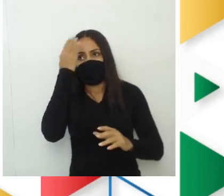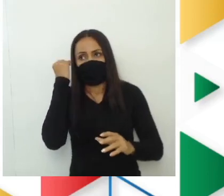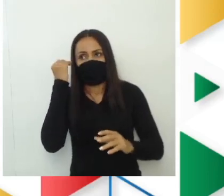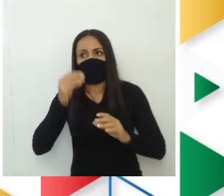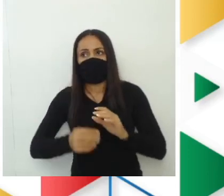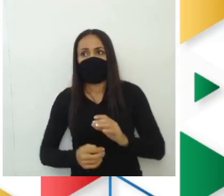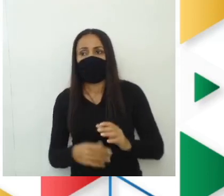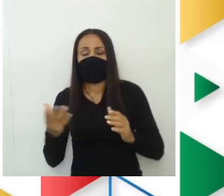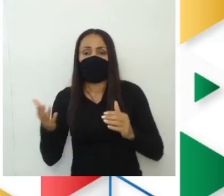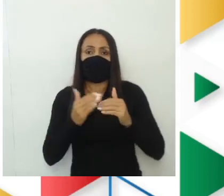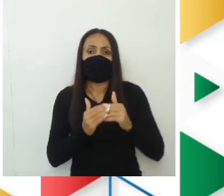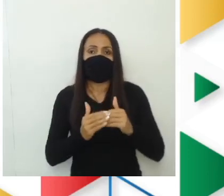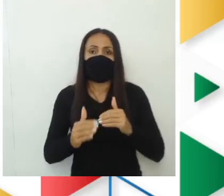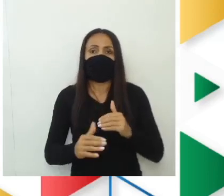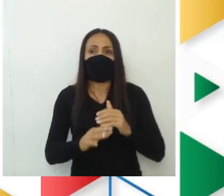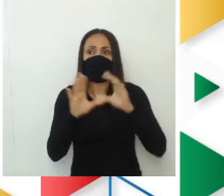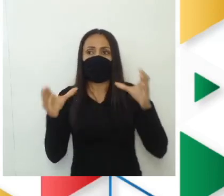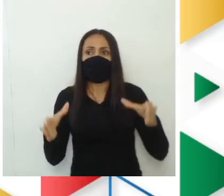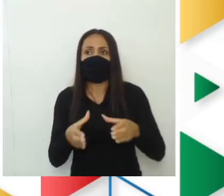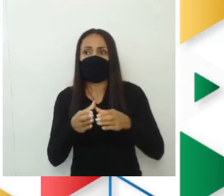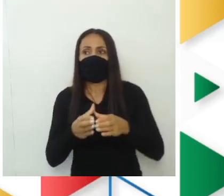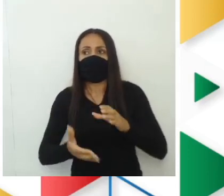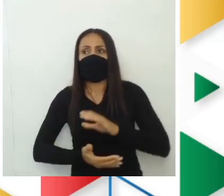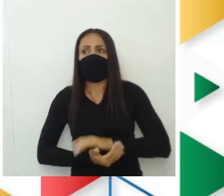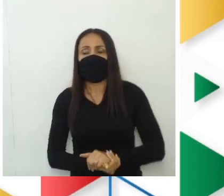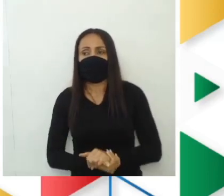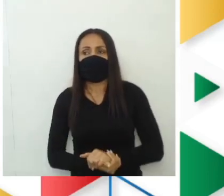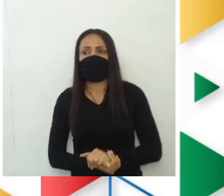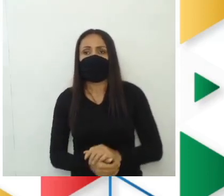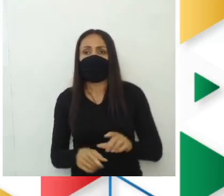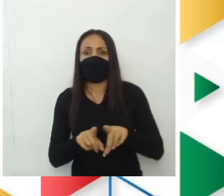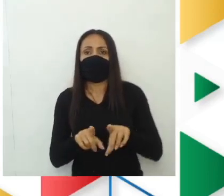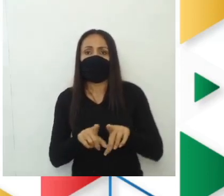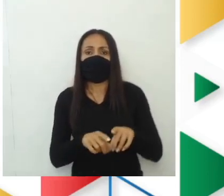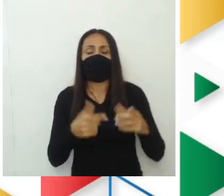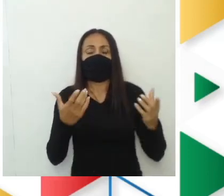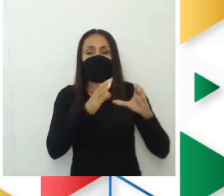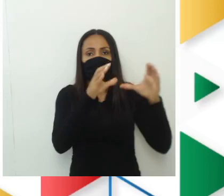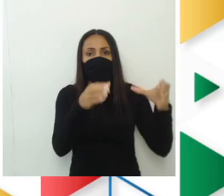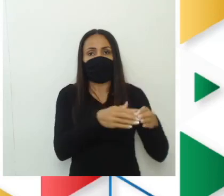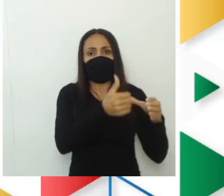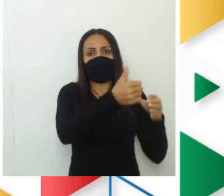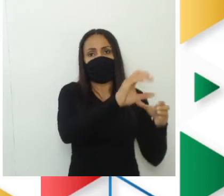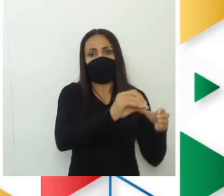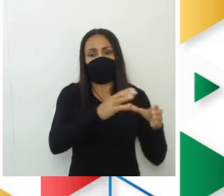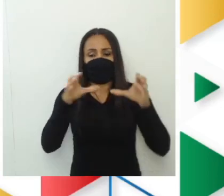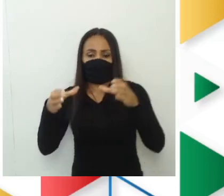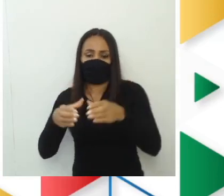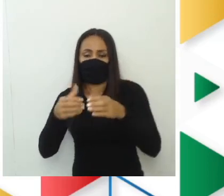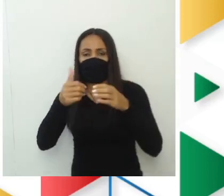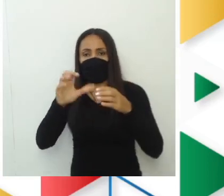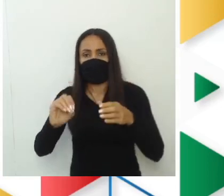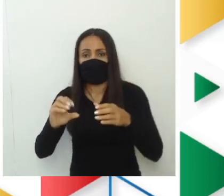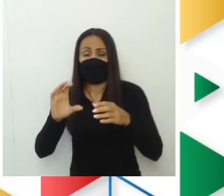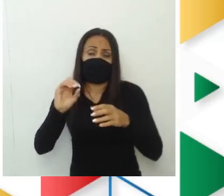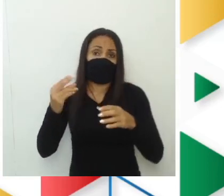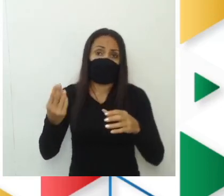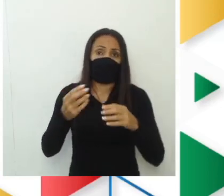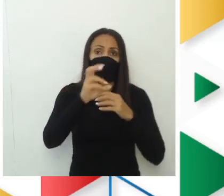a partir dos agrupamentos. Posso agrupar de 10 em 10, posso agrupar de 5 em 5, tá bom?